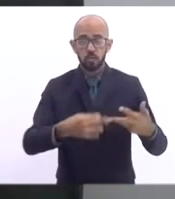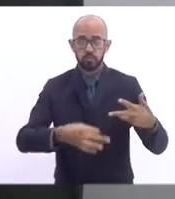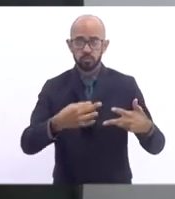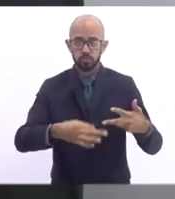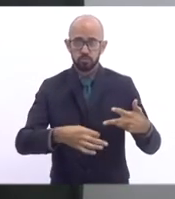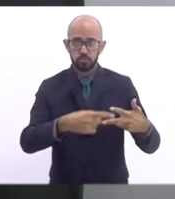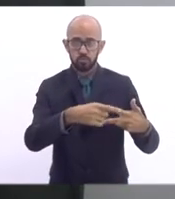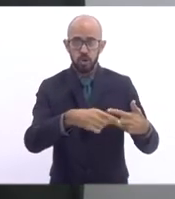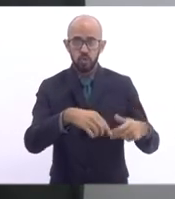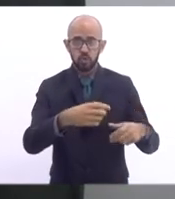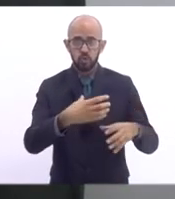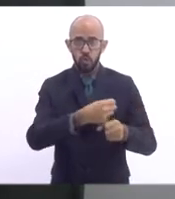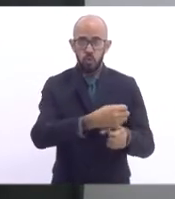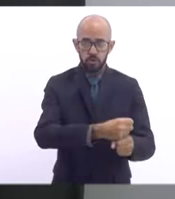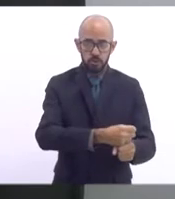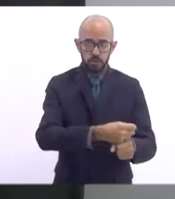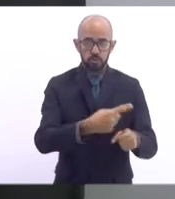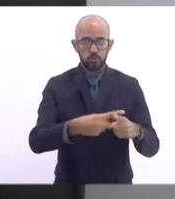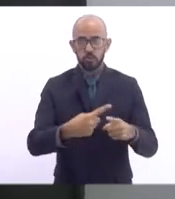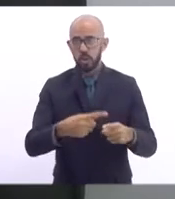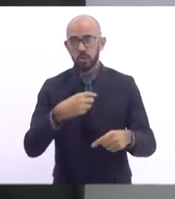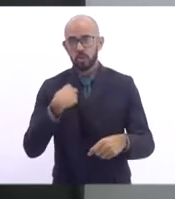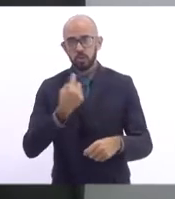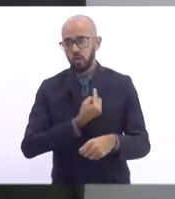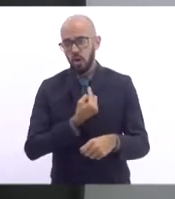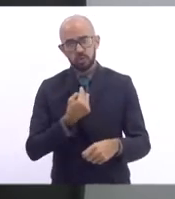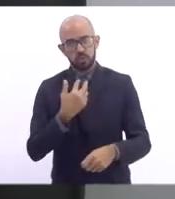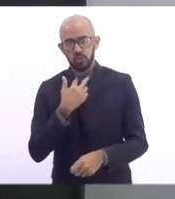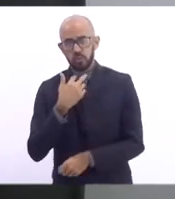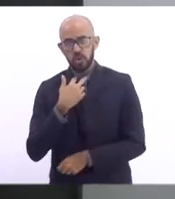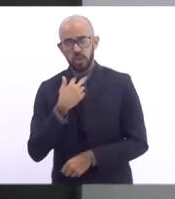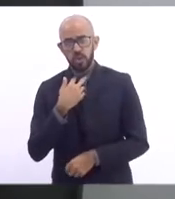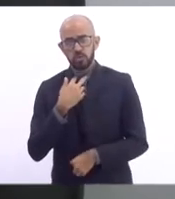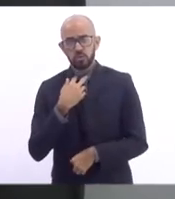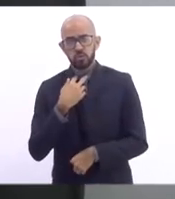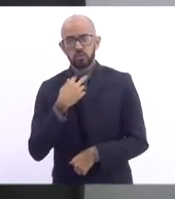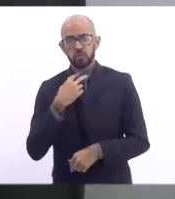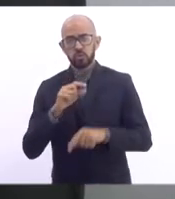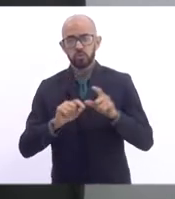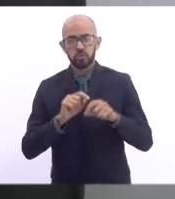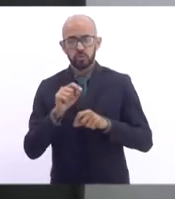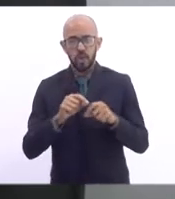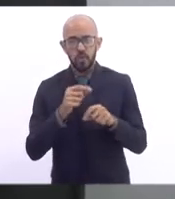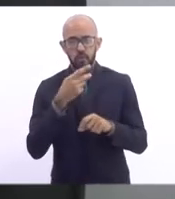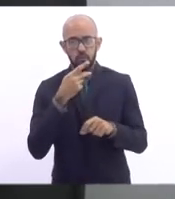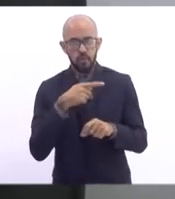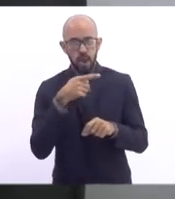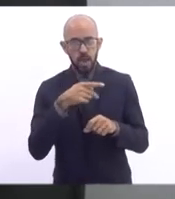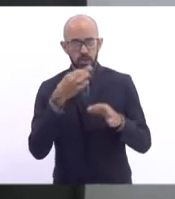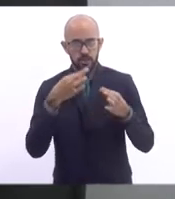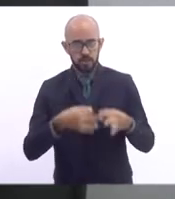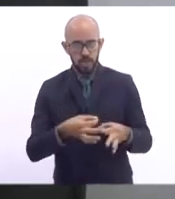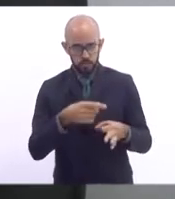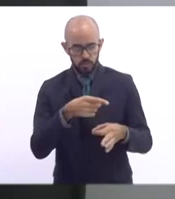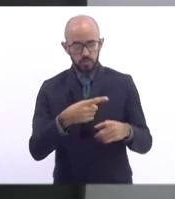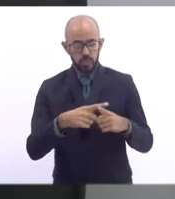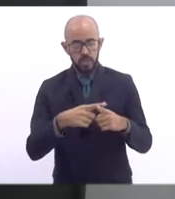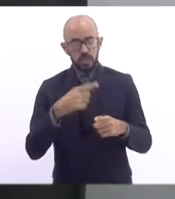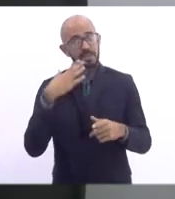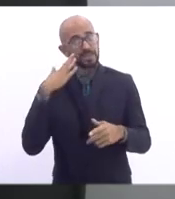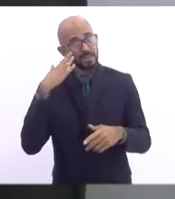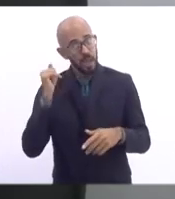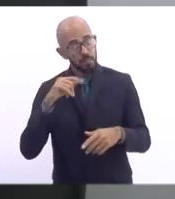não dá para nós parlamentares pelo menos que estão aqui outros a gente afirmar eles É verdade